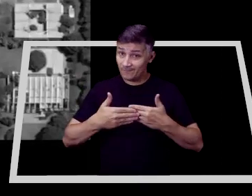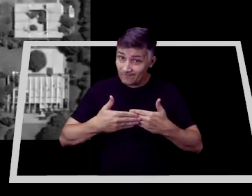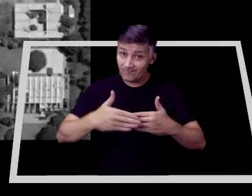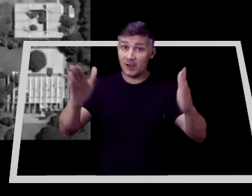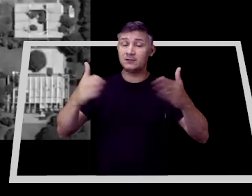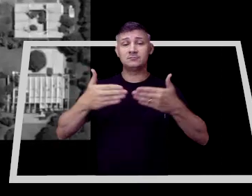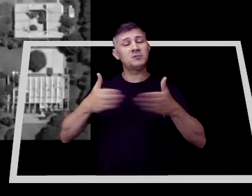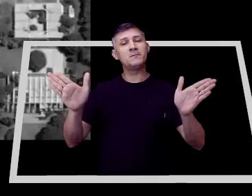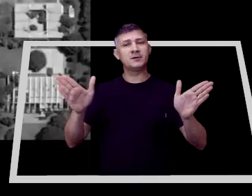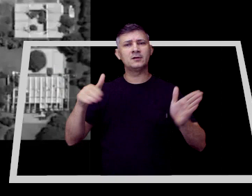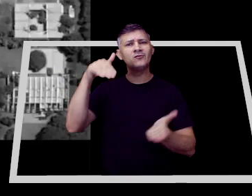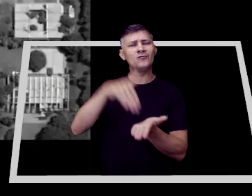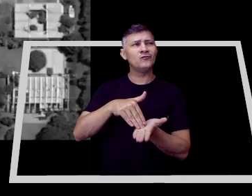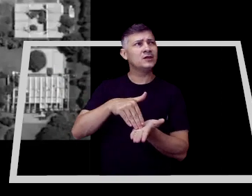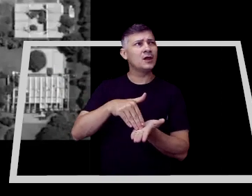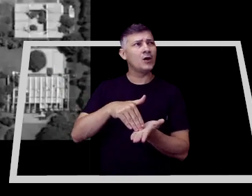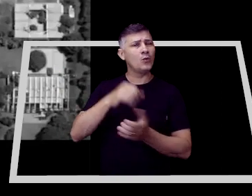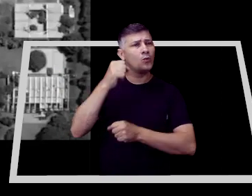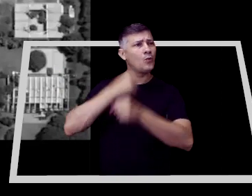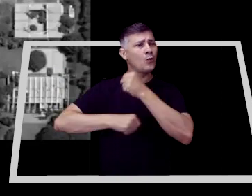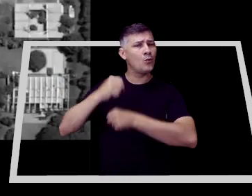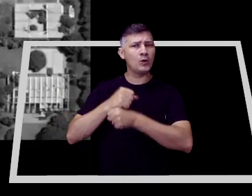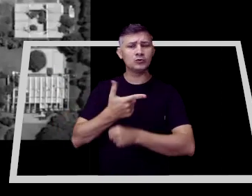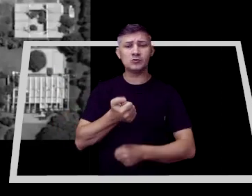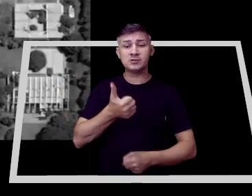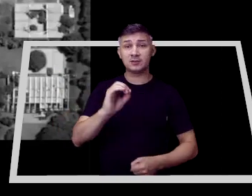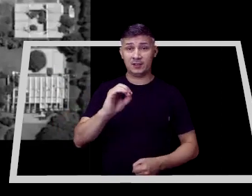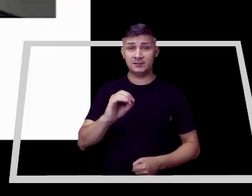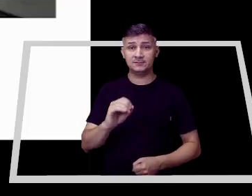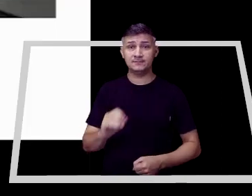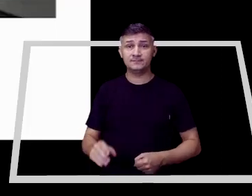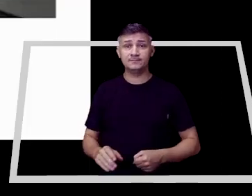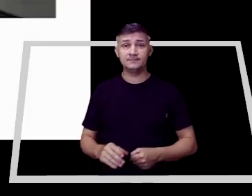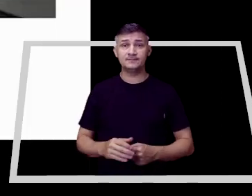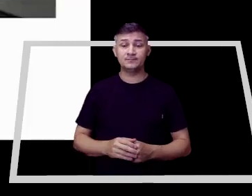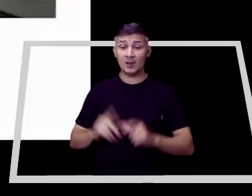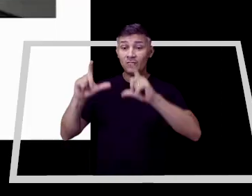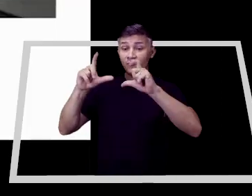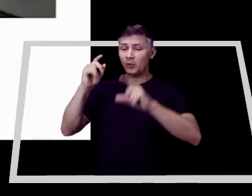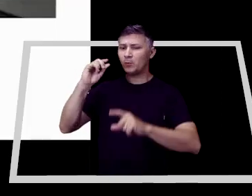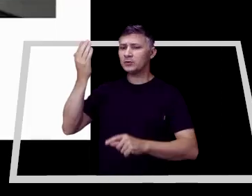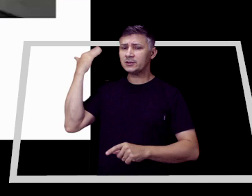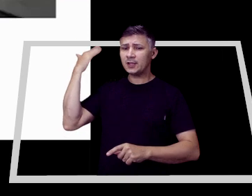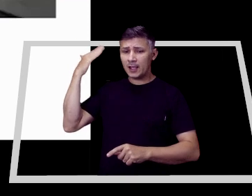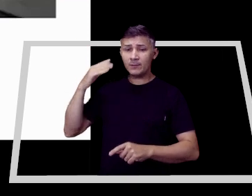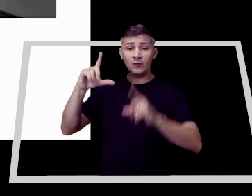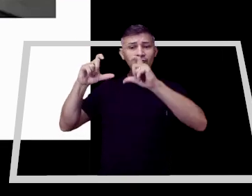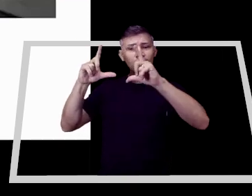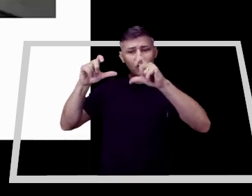ser inaugurado justamente no final de 2010. Essas são fotos dele recentes, fotos